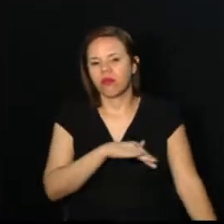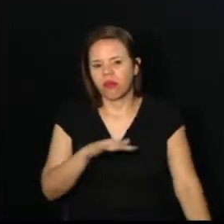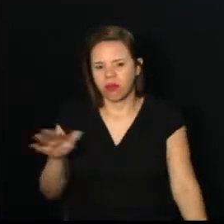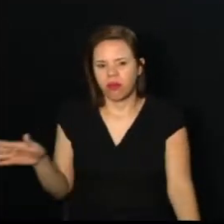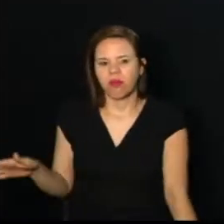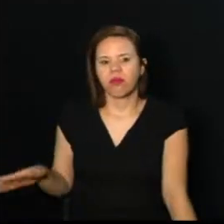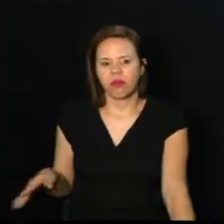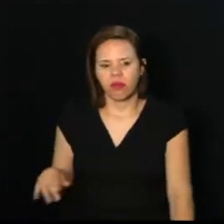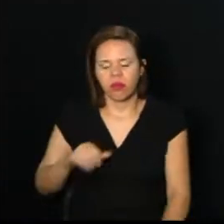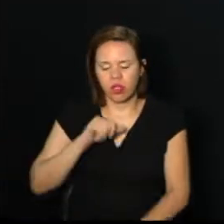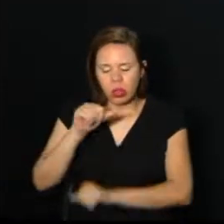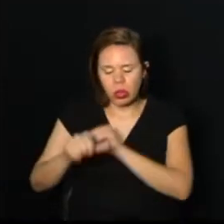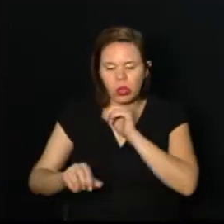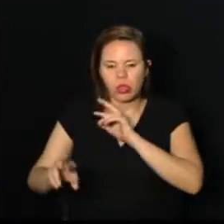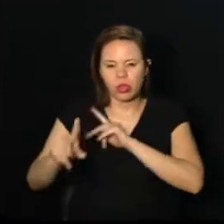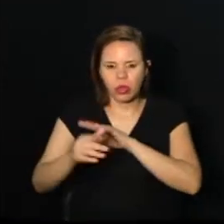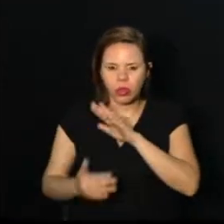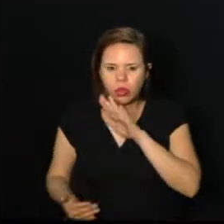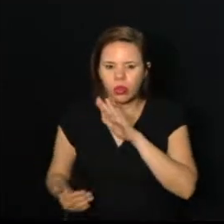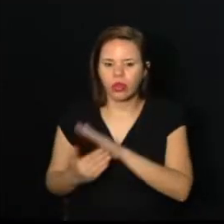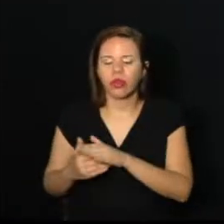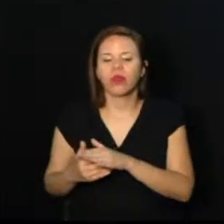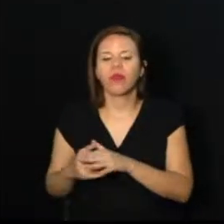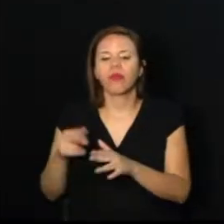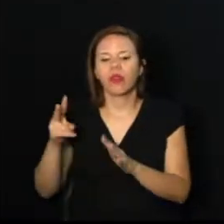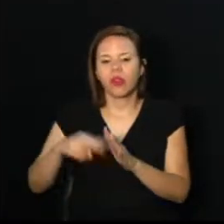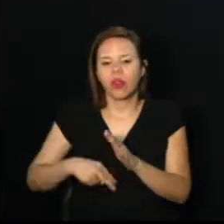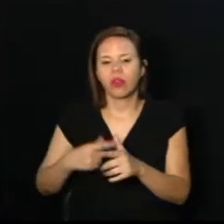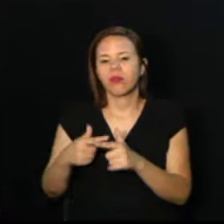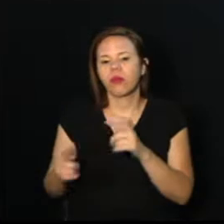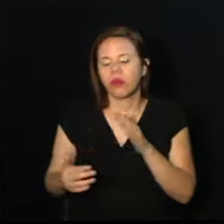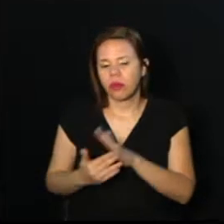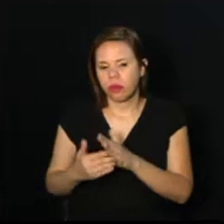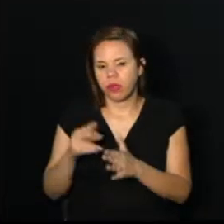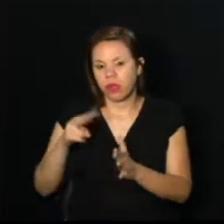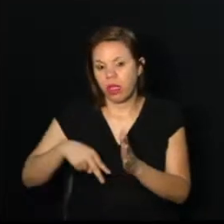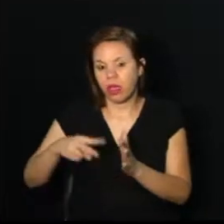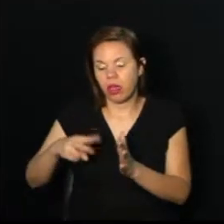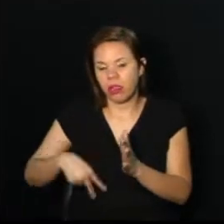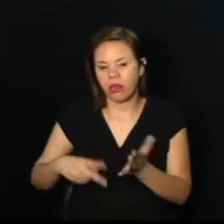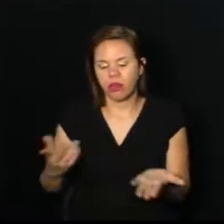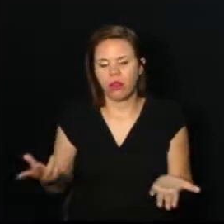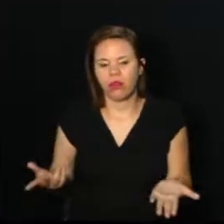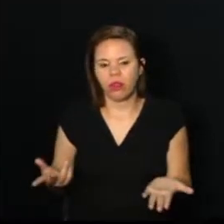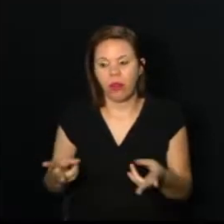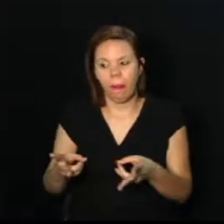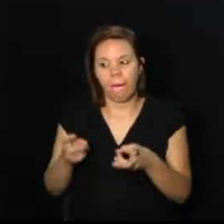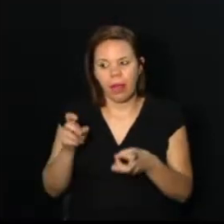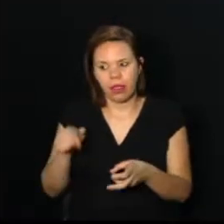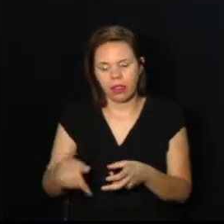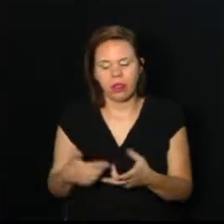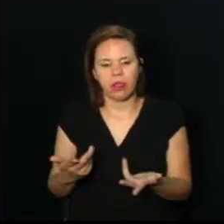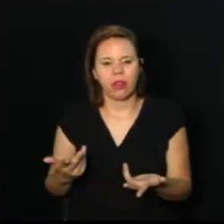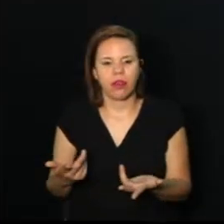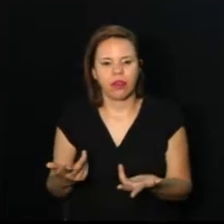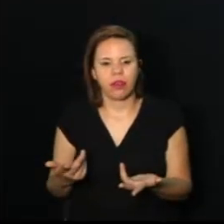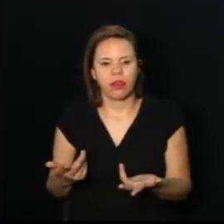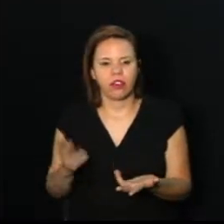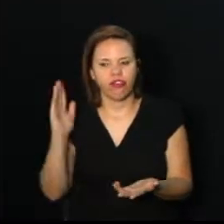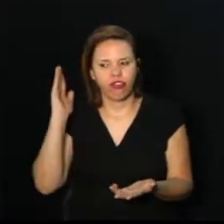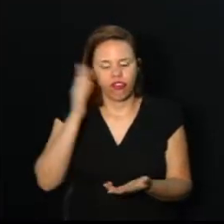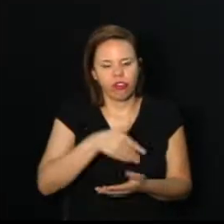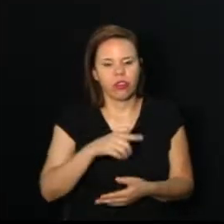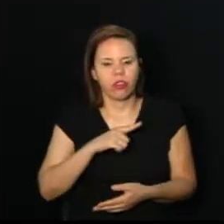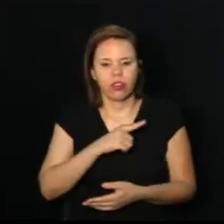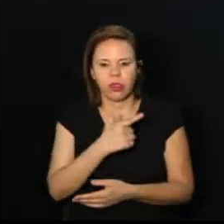com transtornos secundários da leitura, é onde se evidencia uma causa direta